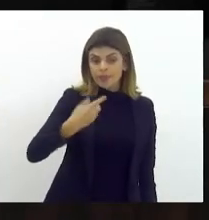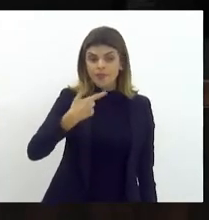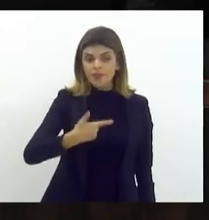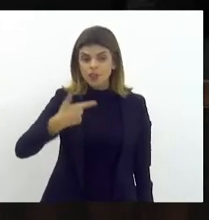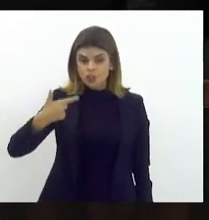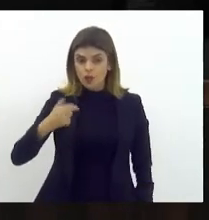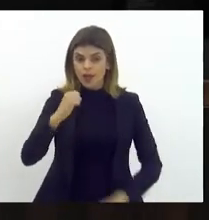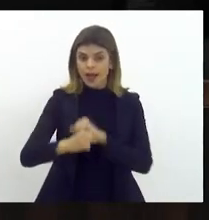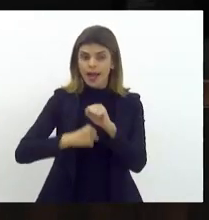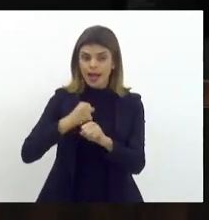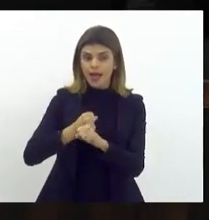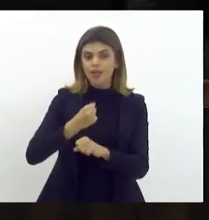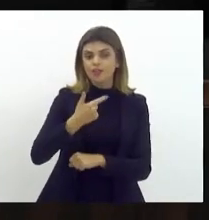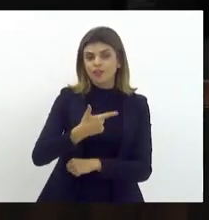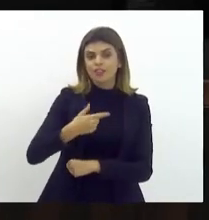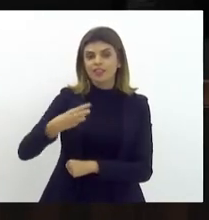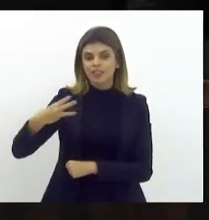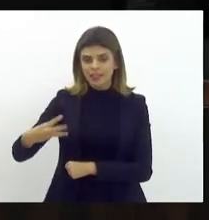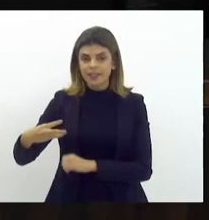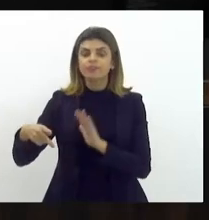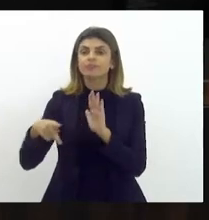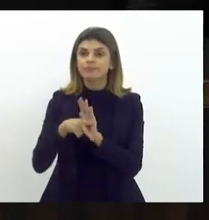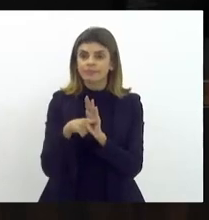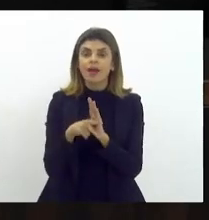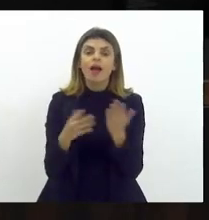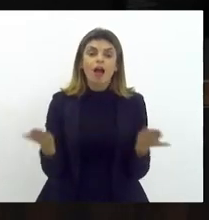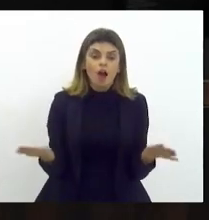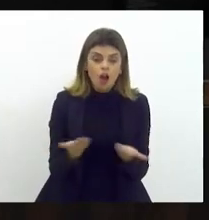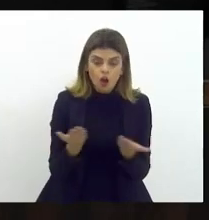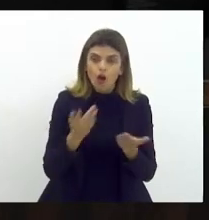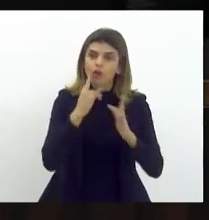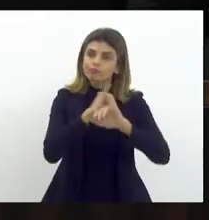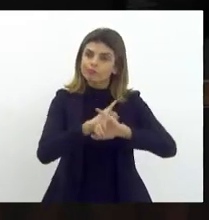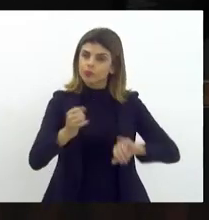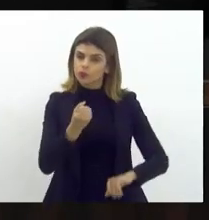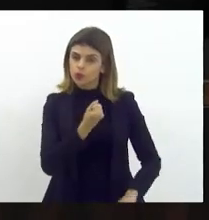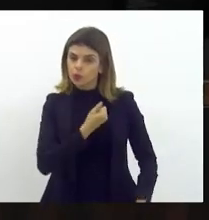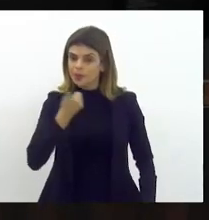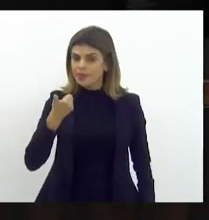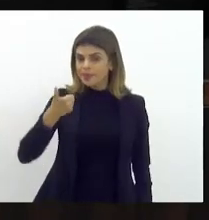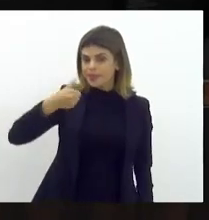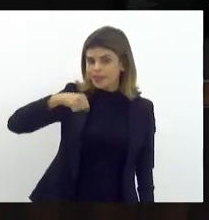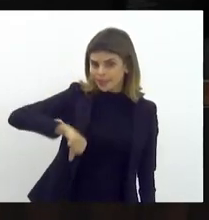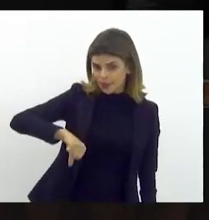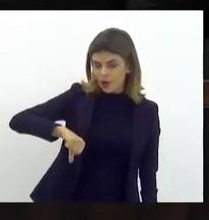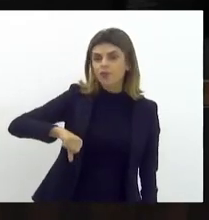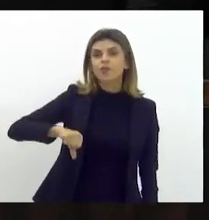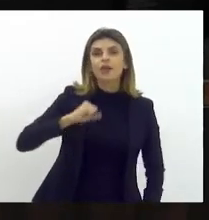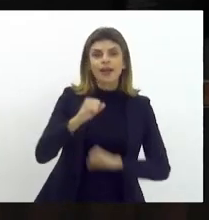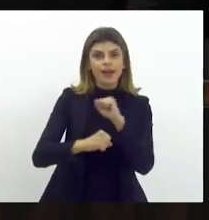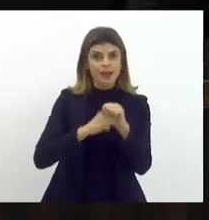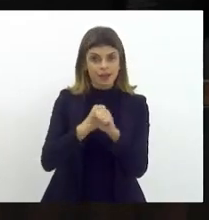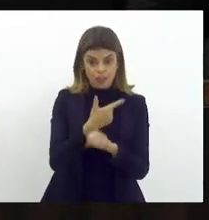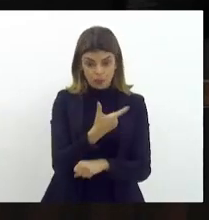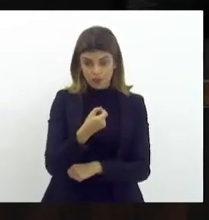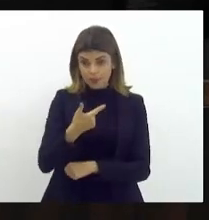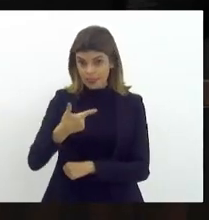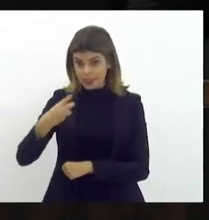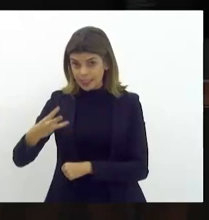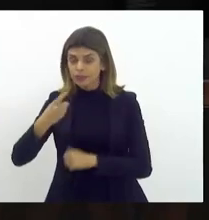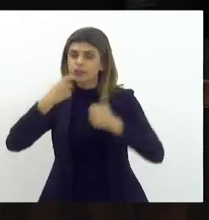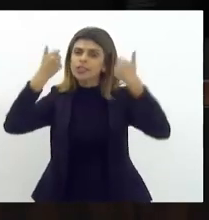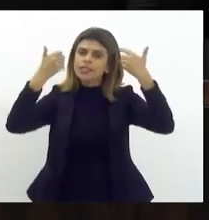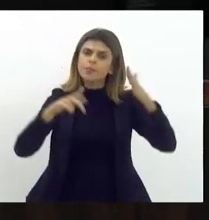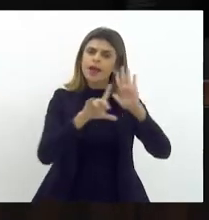1422/2023 de autoria do Poder Executivo mensagem número 19 de 2023 que revoga